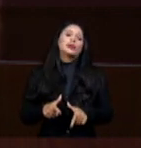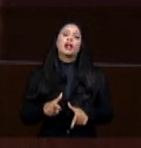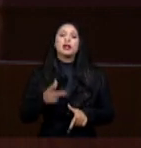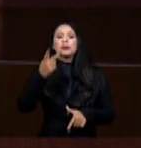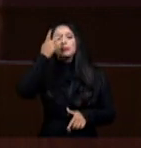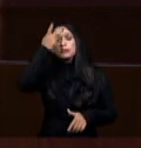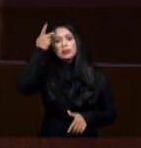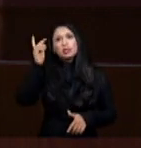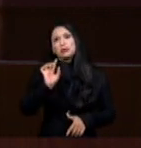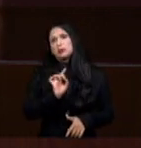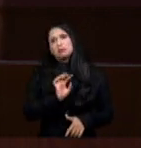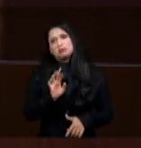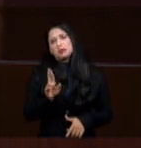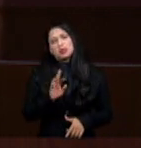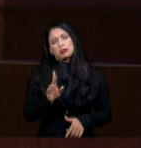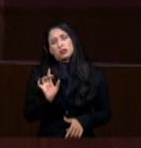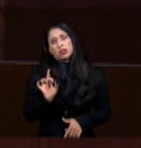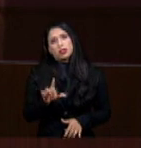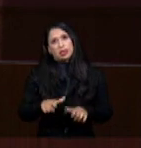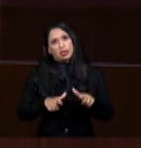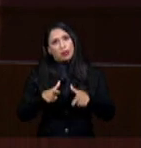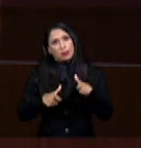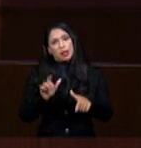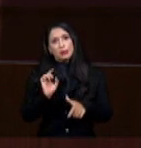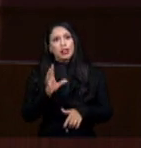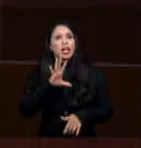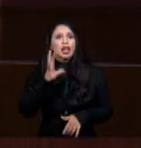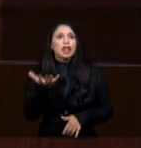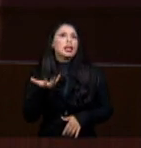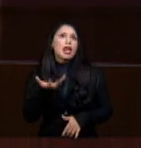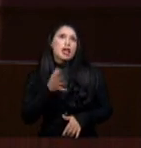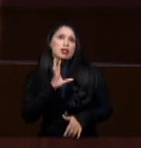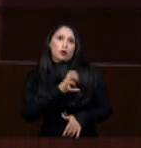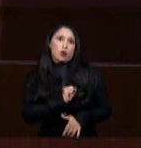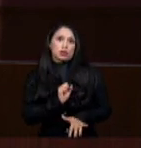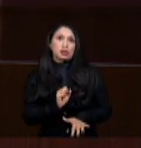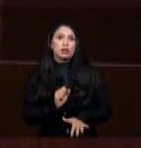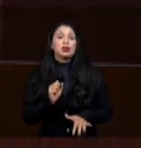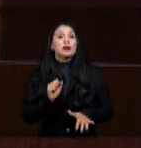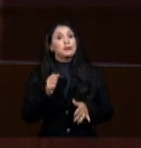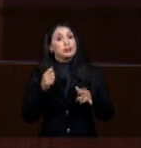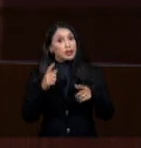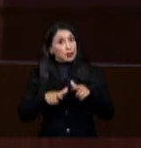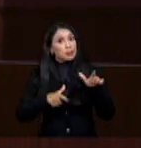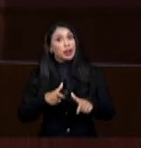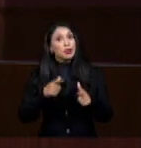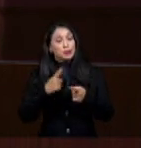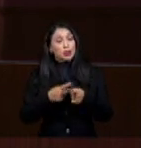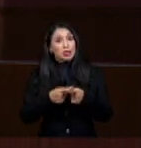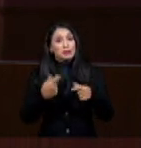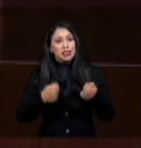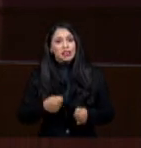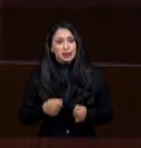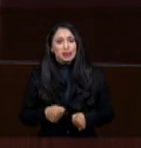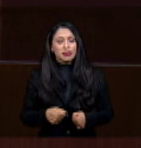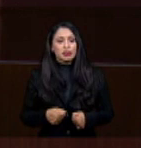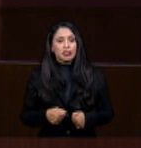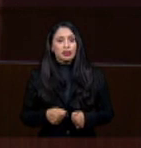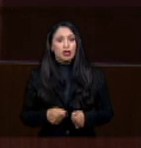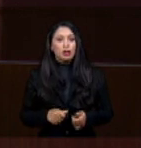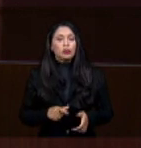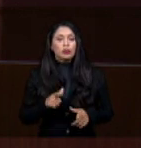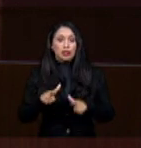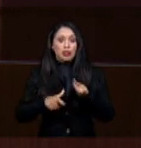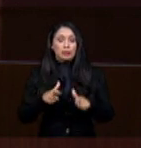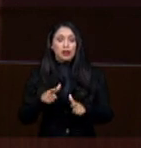trabalha porque gosta o que é precisa e trabalha menos horas eu queria e portanto